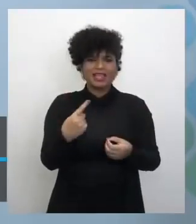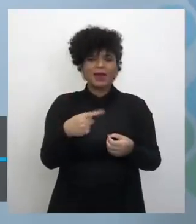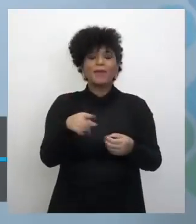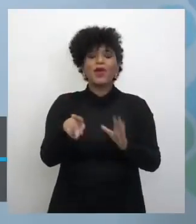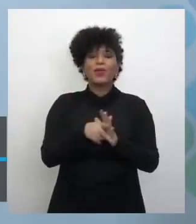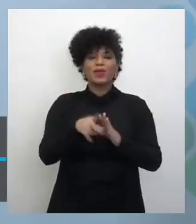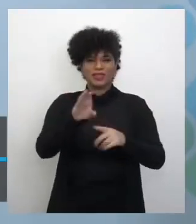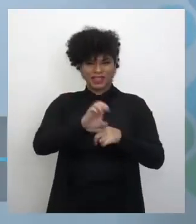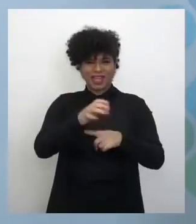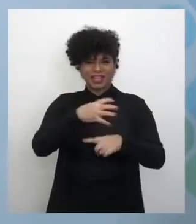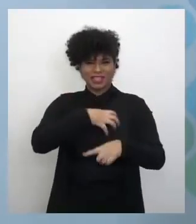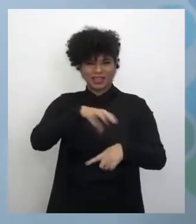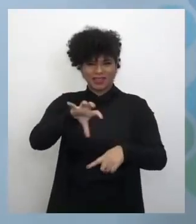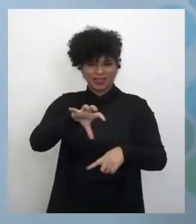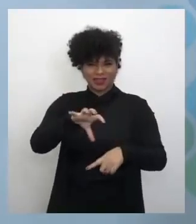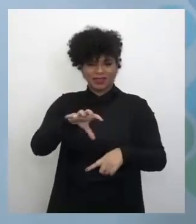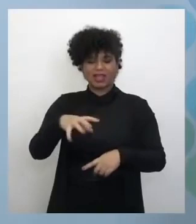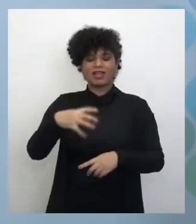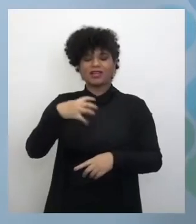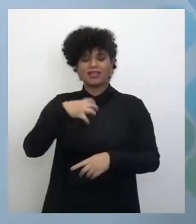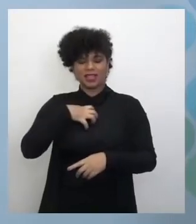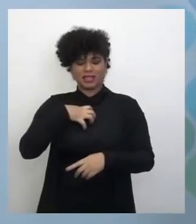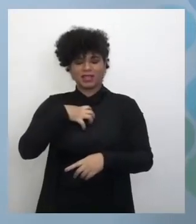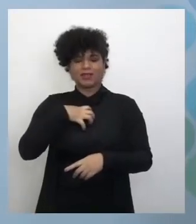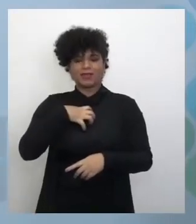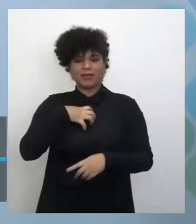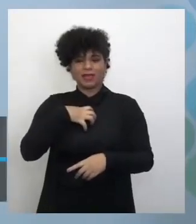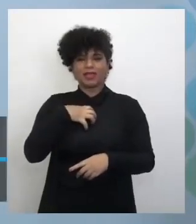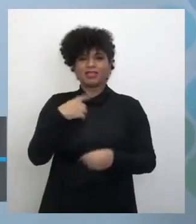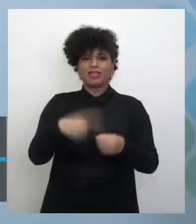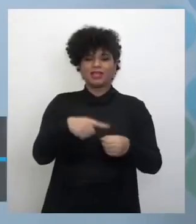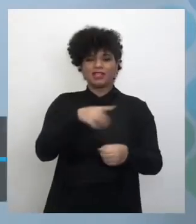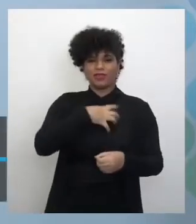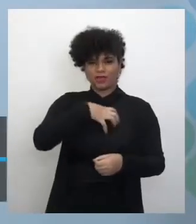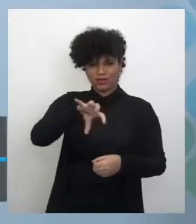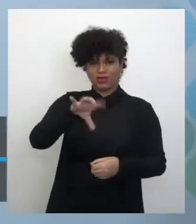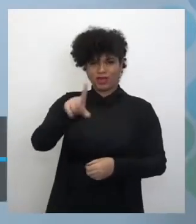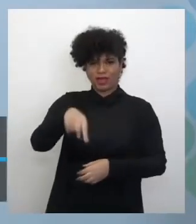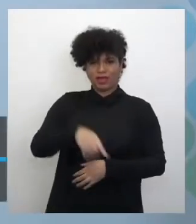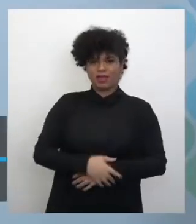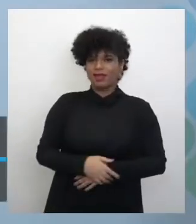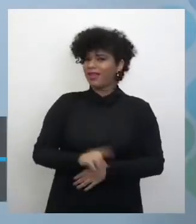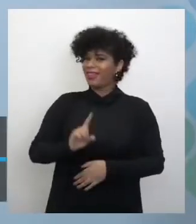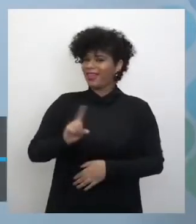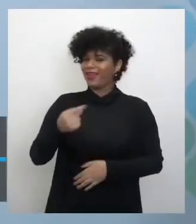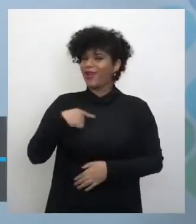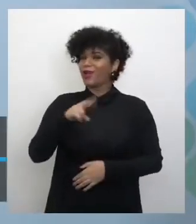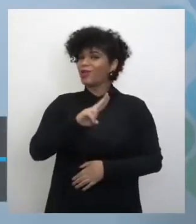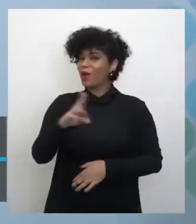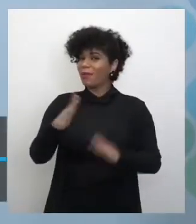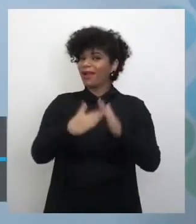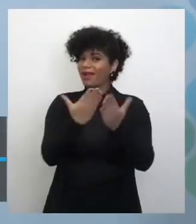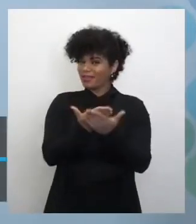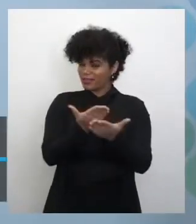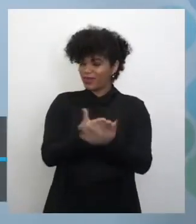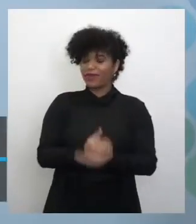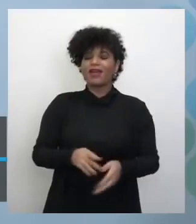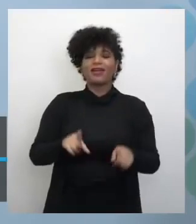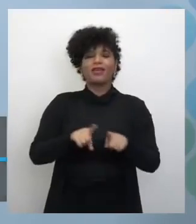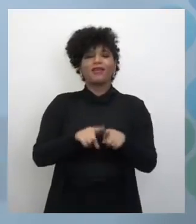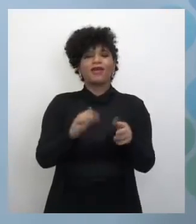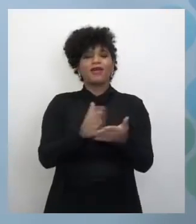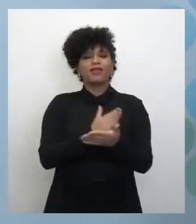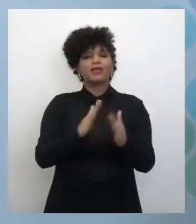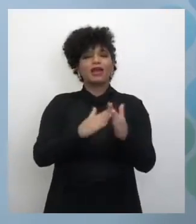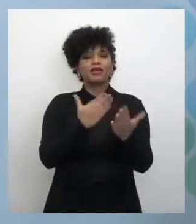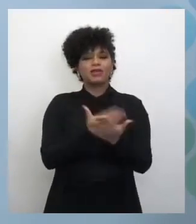gente? Um sim. abraço aí, o pessoal da Escola Salvador, o pessoal da Alice Velha aqui com a gente também, de Osasco, o pessoal da Nogueira de